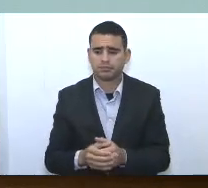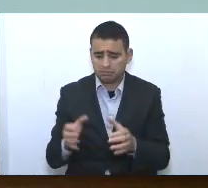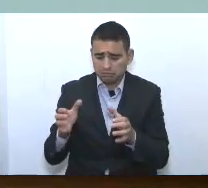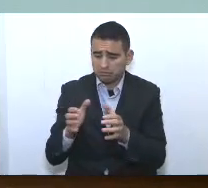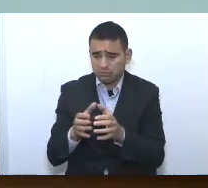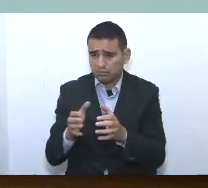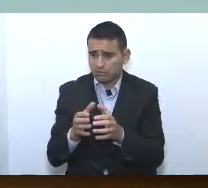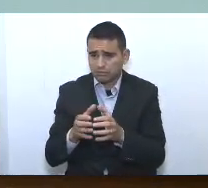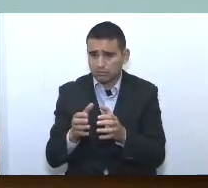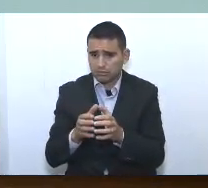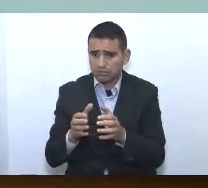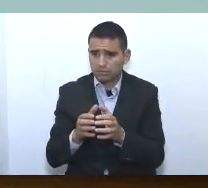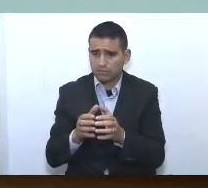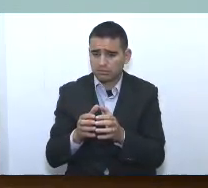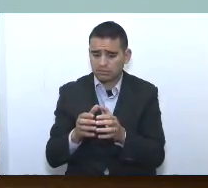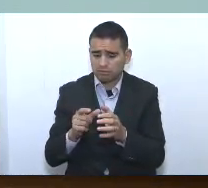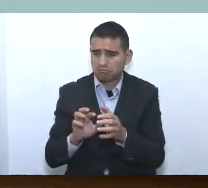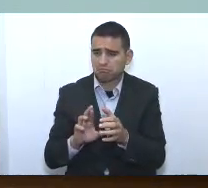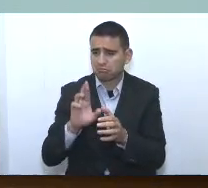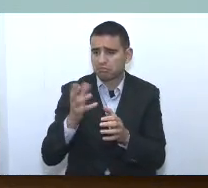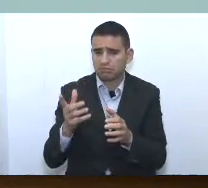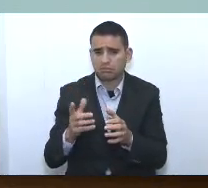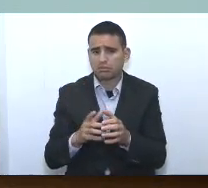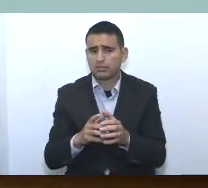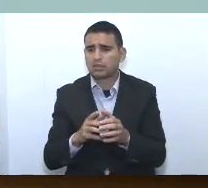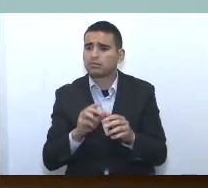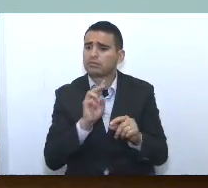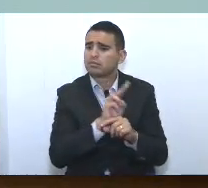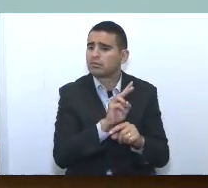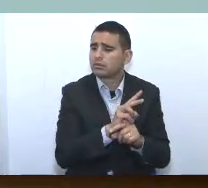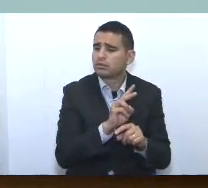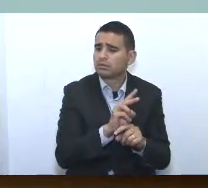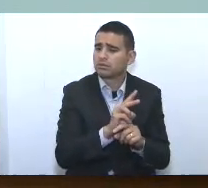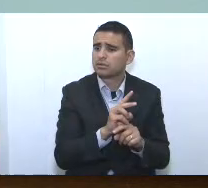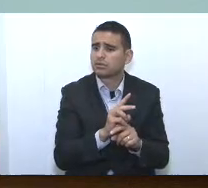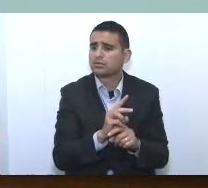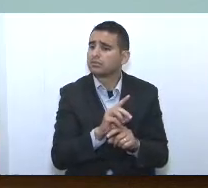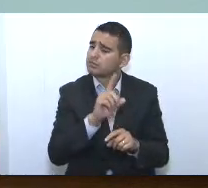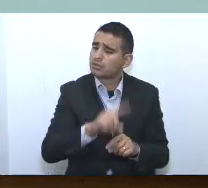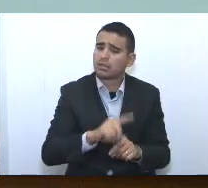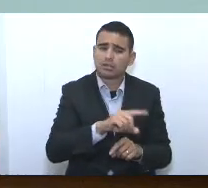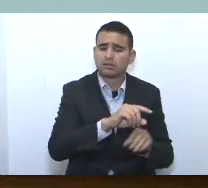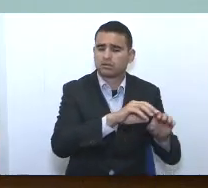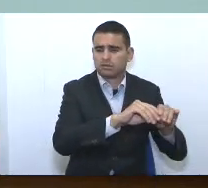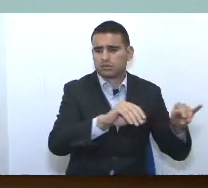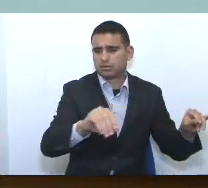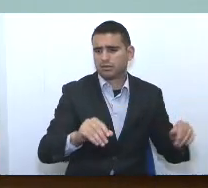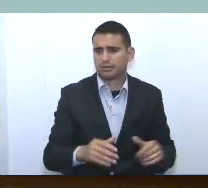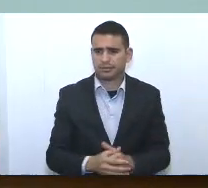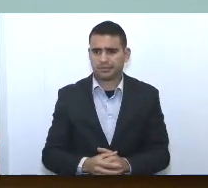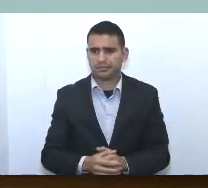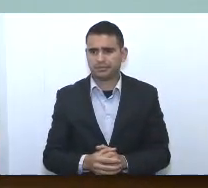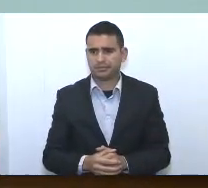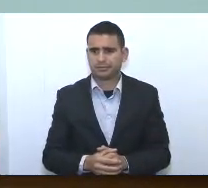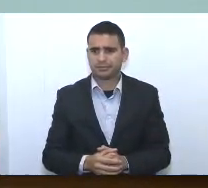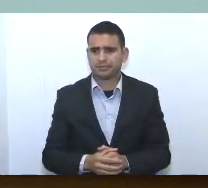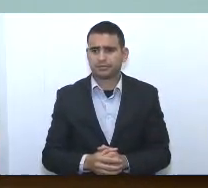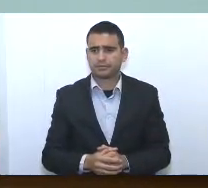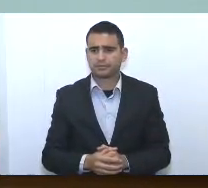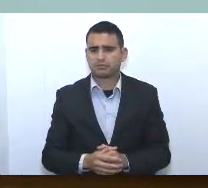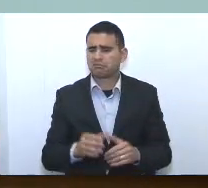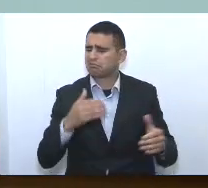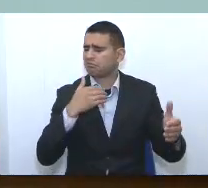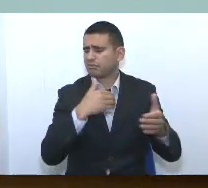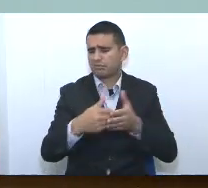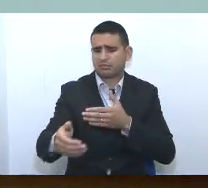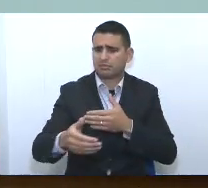uma divisão, uma gerência, no caso, que cuide especificamente das questões da terra. Então, não importa